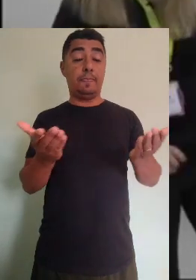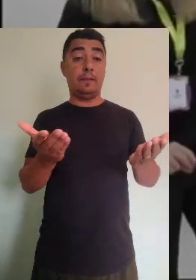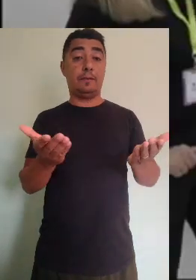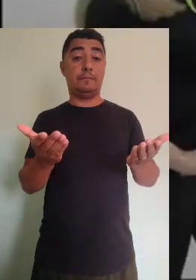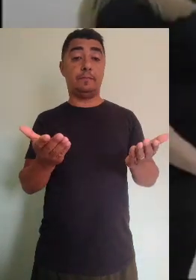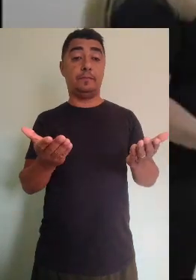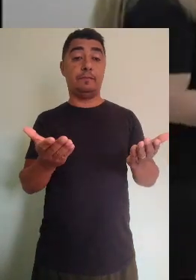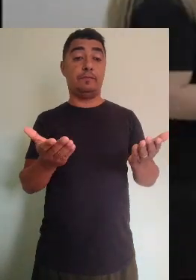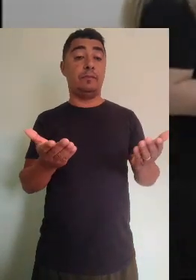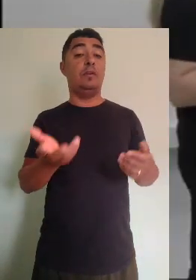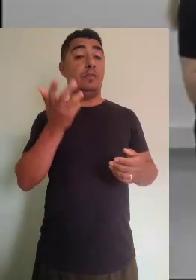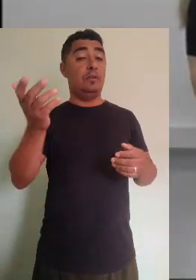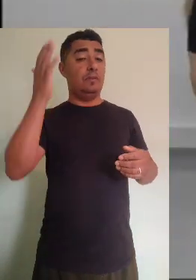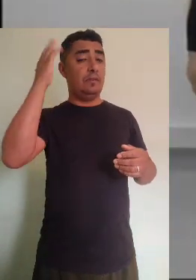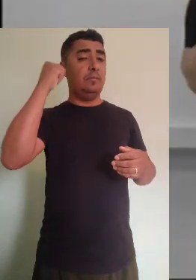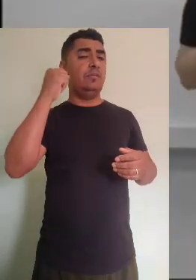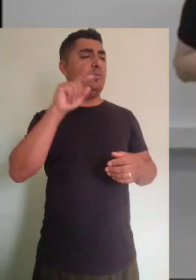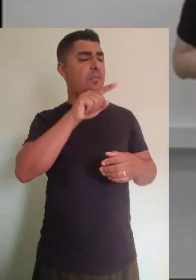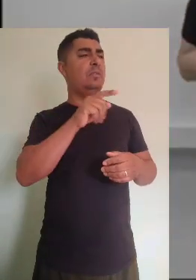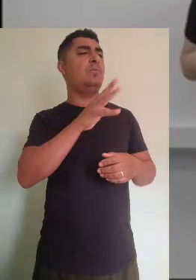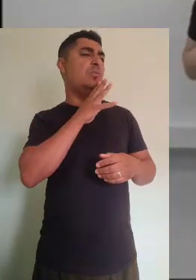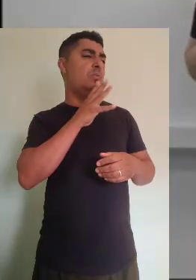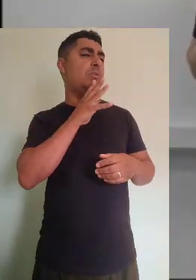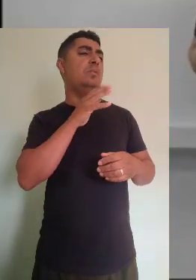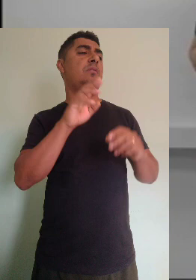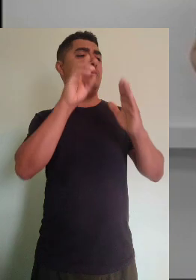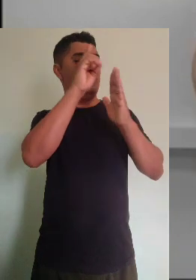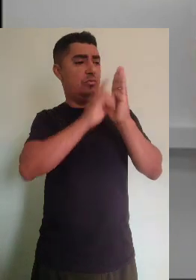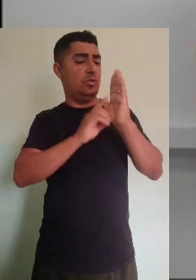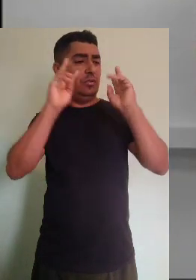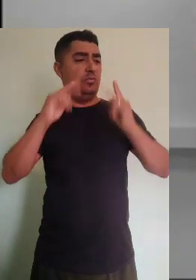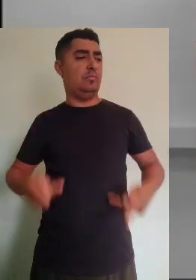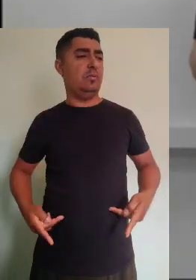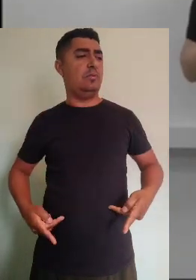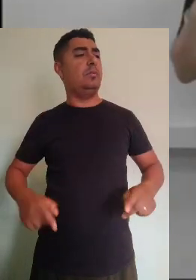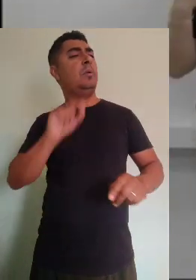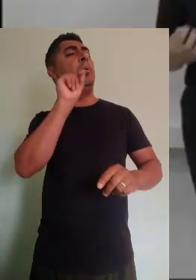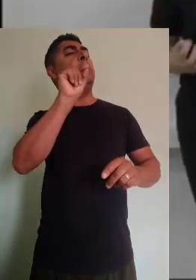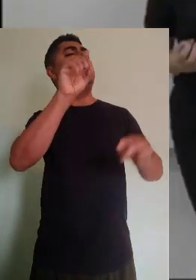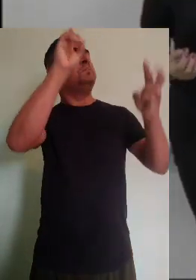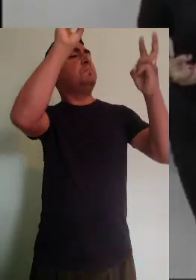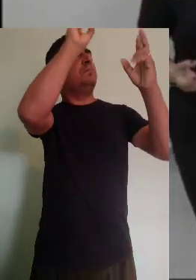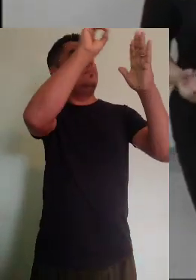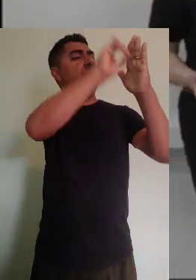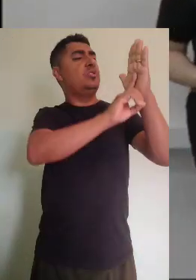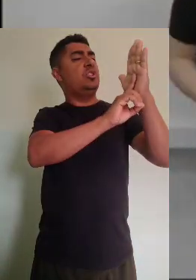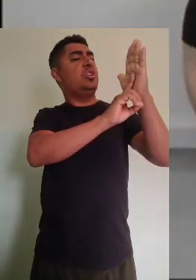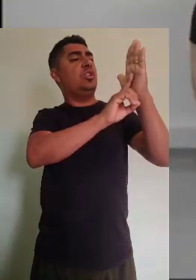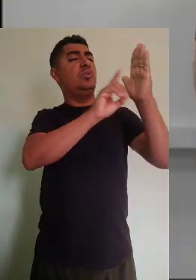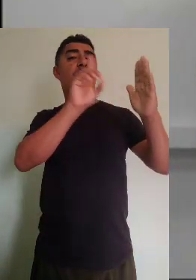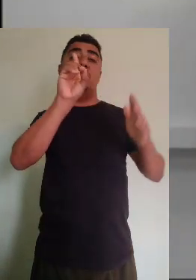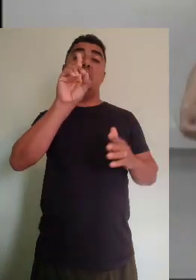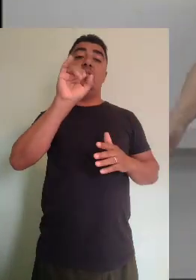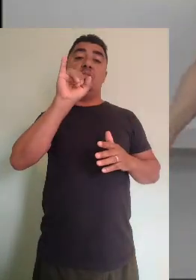Agora, quero saber se vocês conhecem os direitos humanos, se vocês conhecem o que são direitos, na verdade,